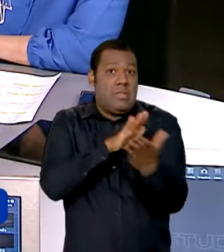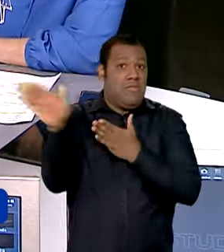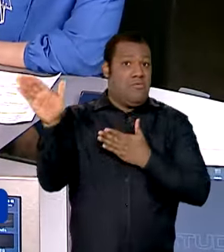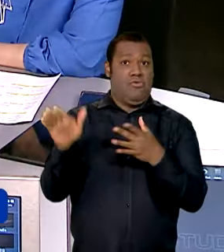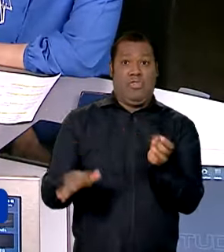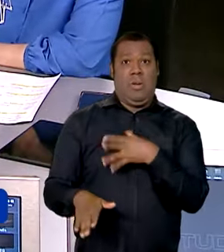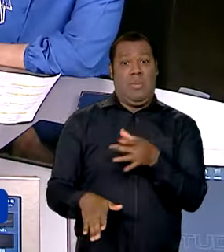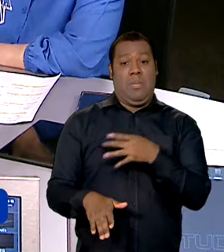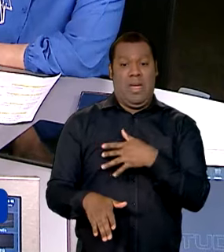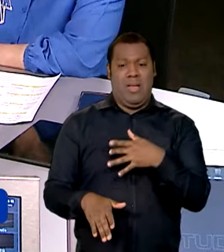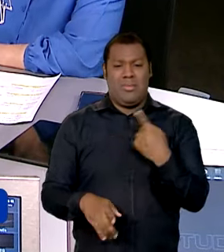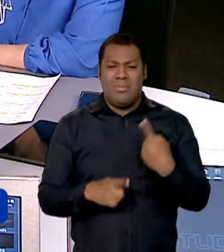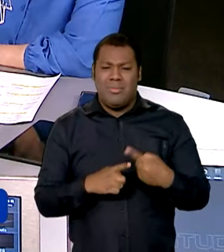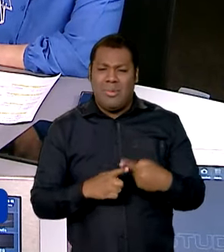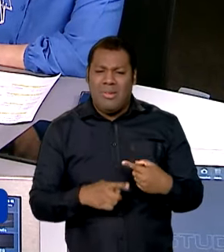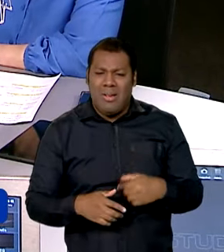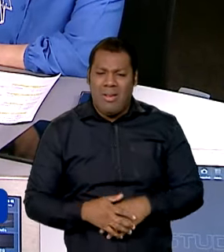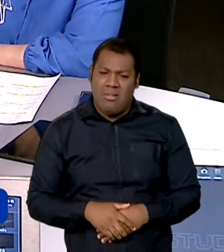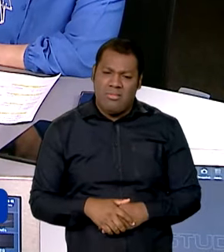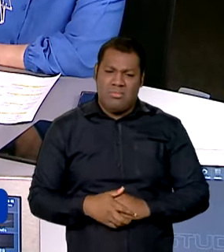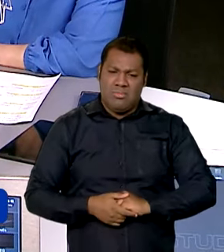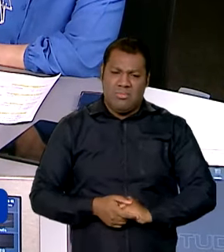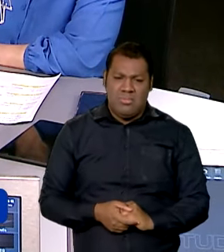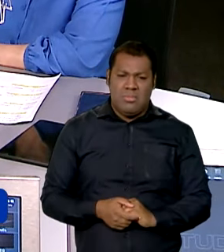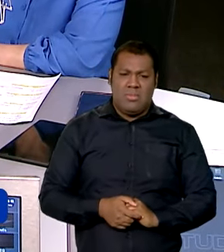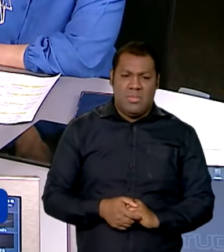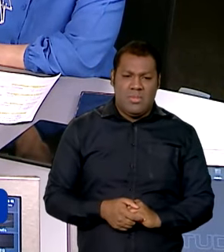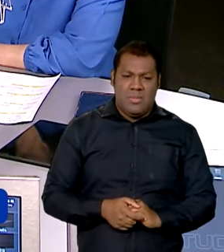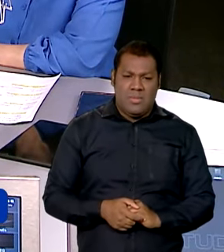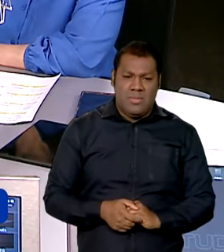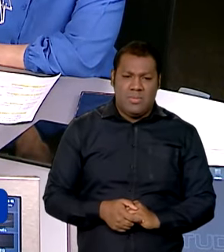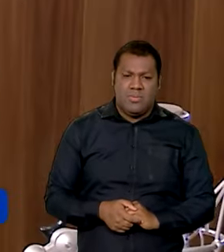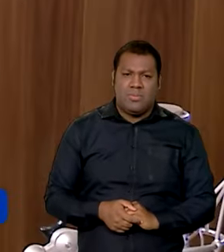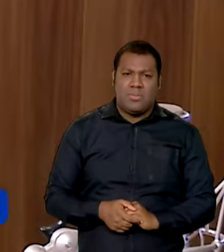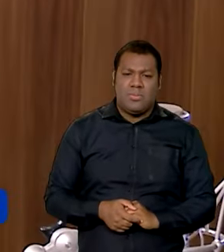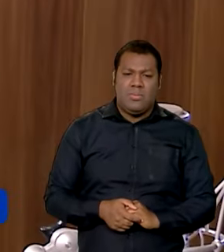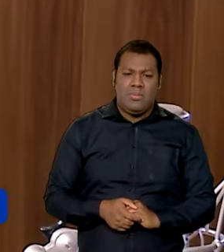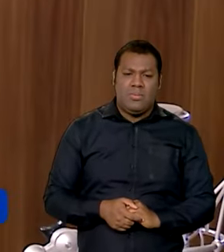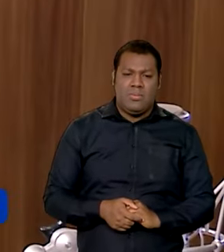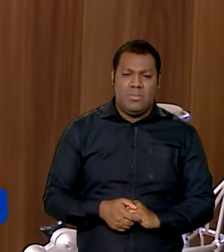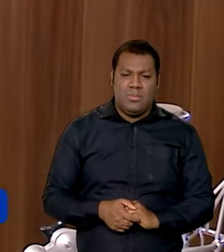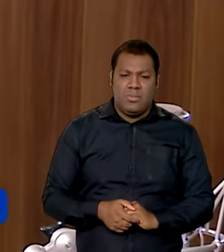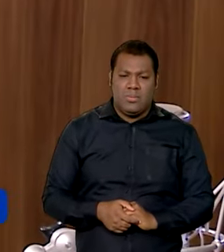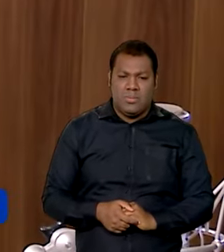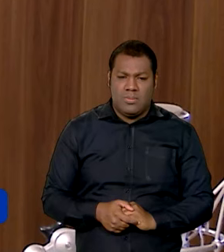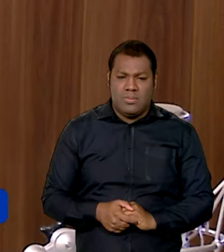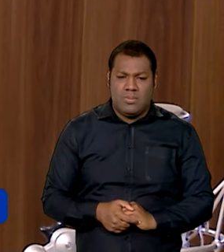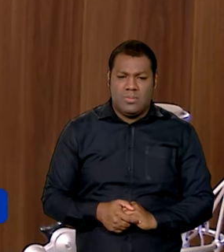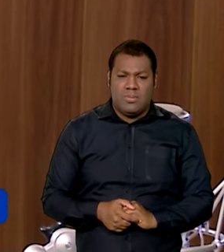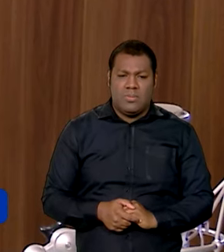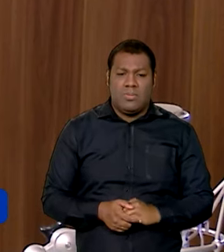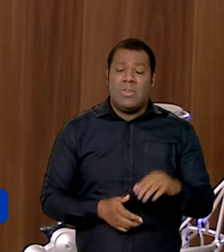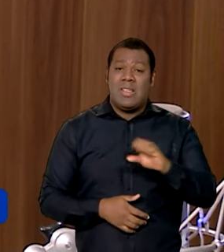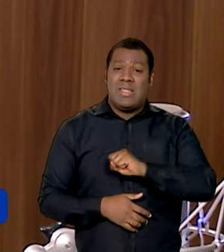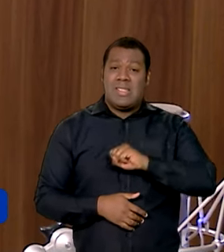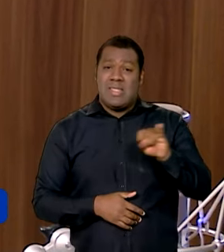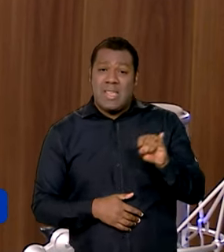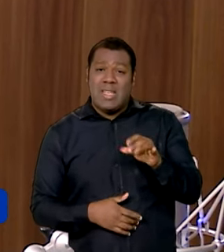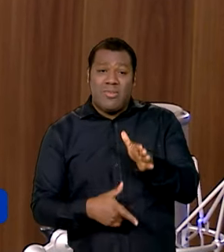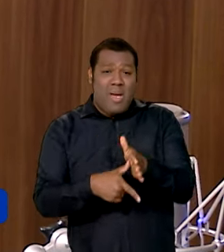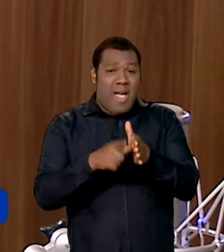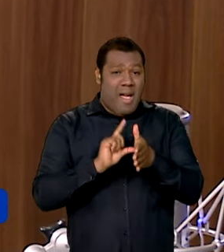porque é porque assim eh se você não organiza o sistema se você não tem plano de